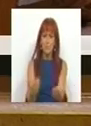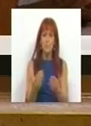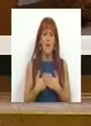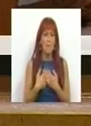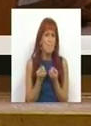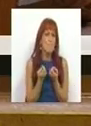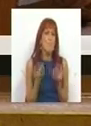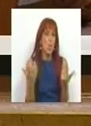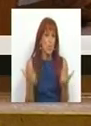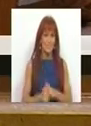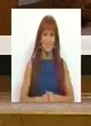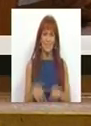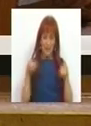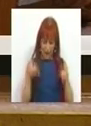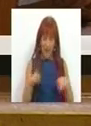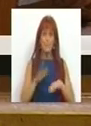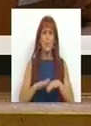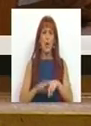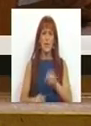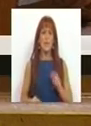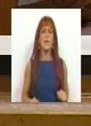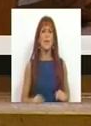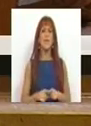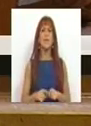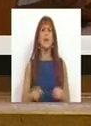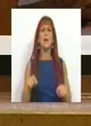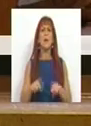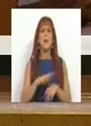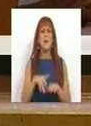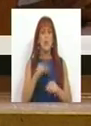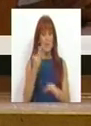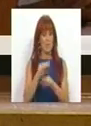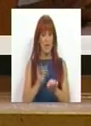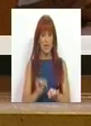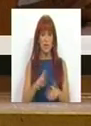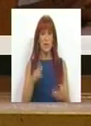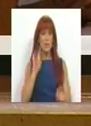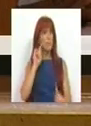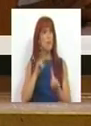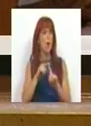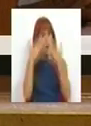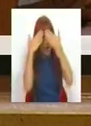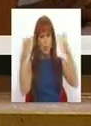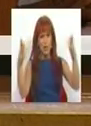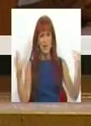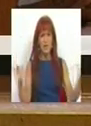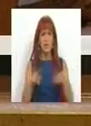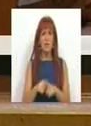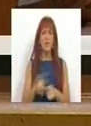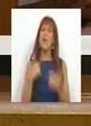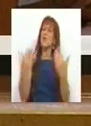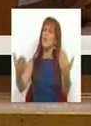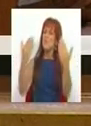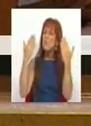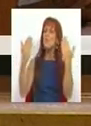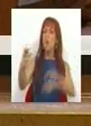tão pouco. É nesse sentido e no seio desta celebração na Casa da Democracia, que enaltecemos